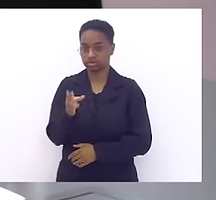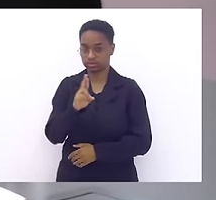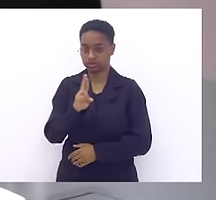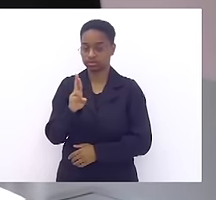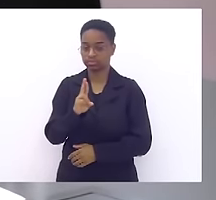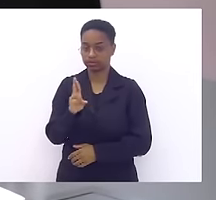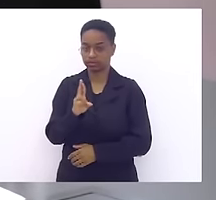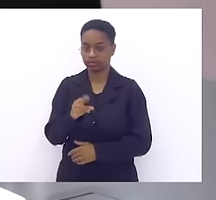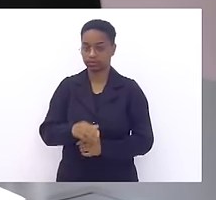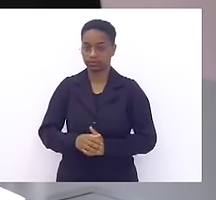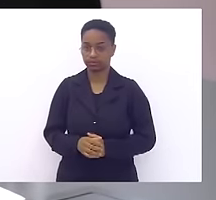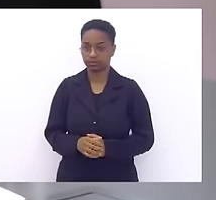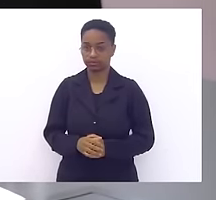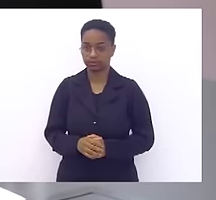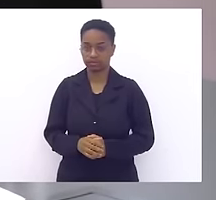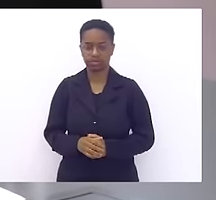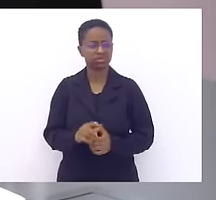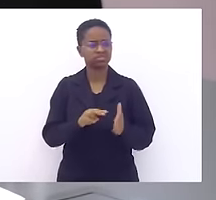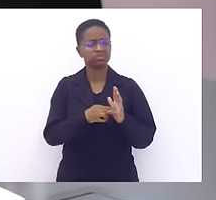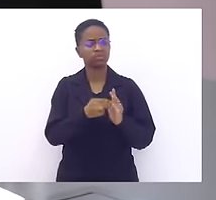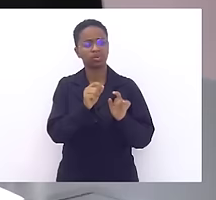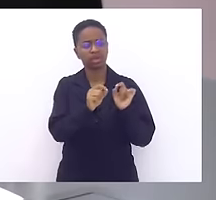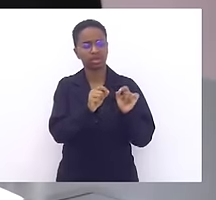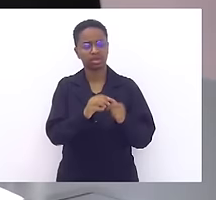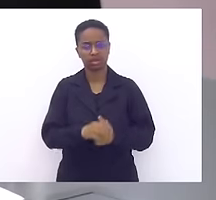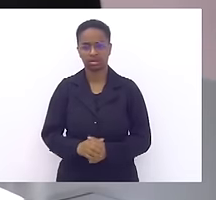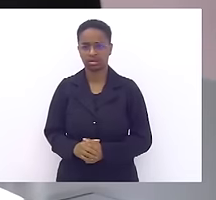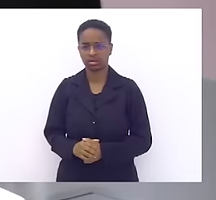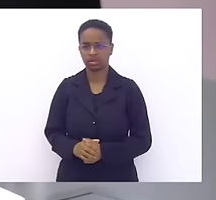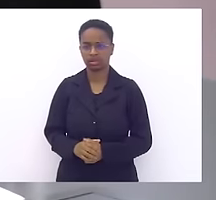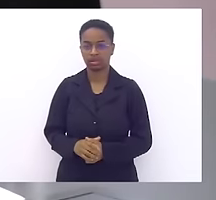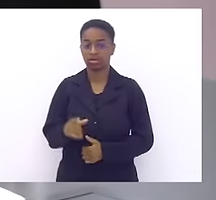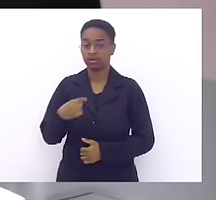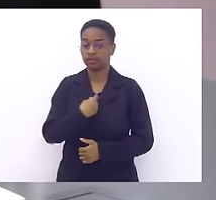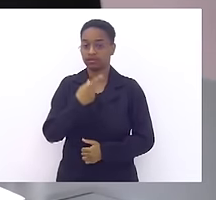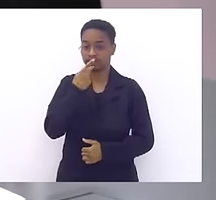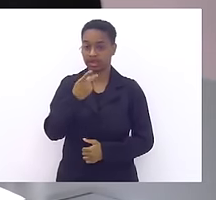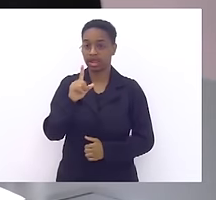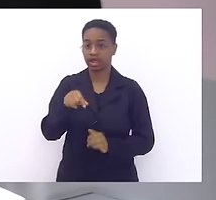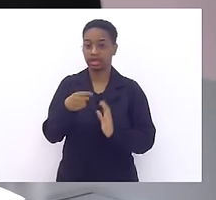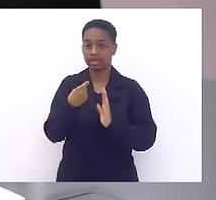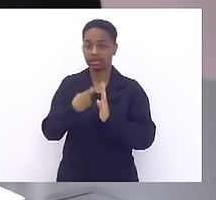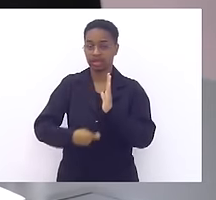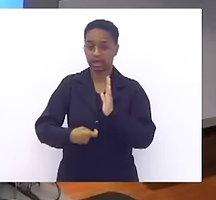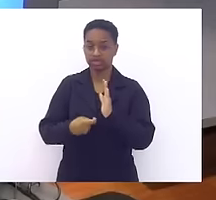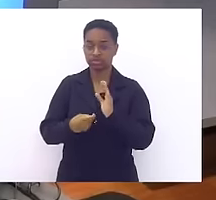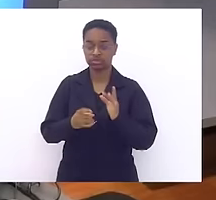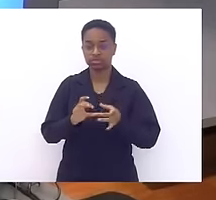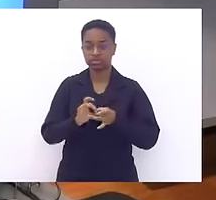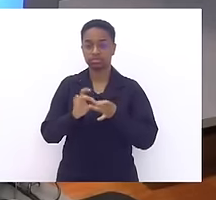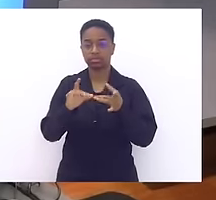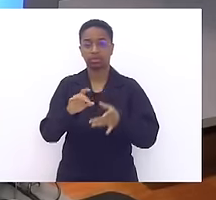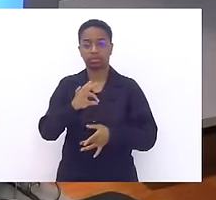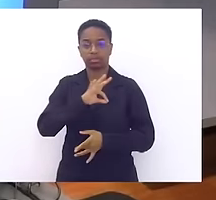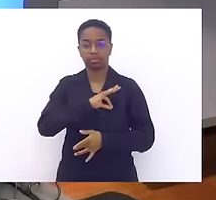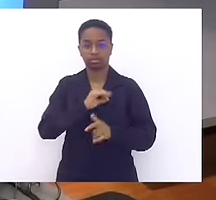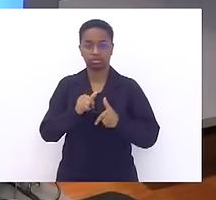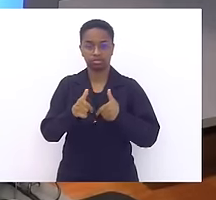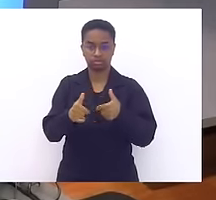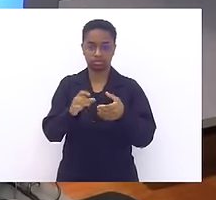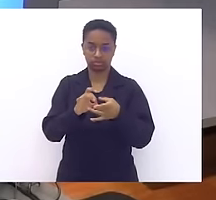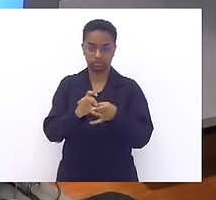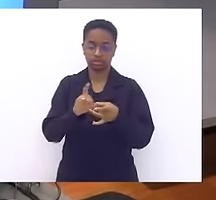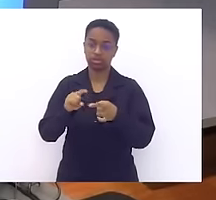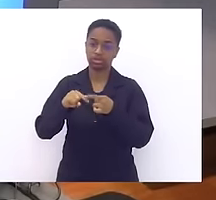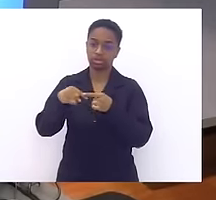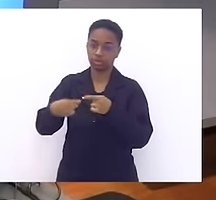reais título que a gente chama de taxa de poder de polícia dentro disso o órgão que vai